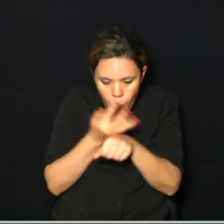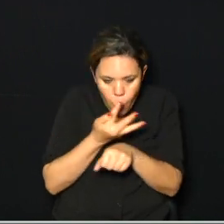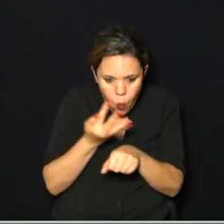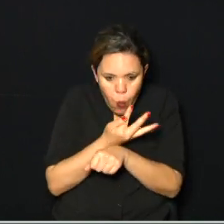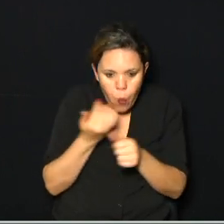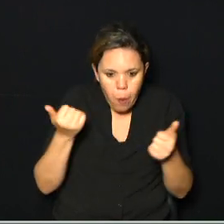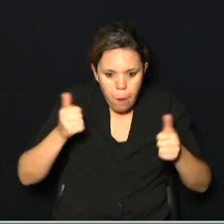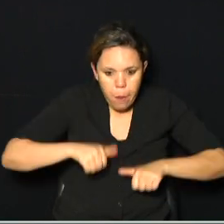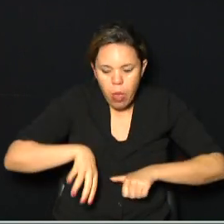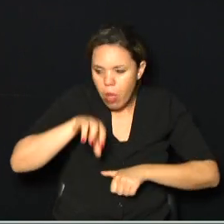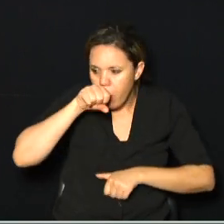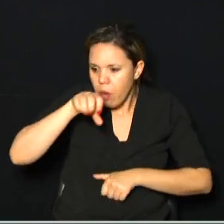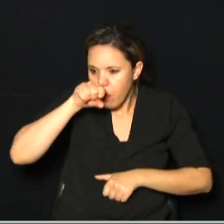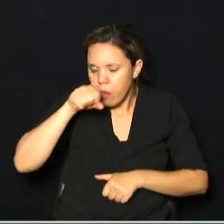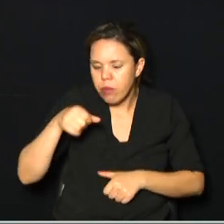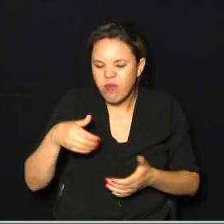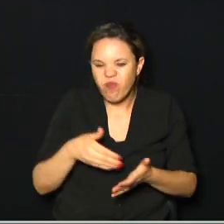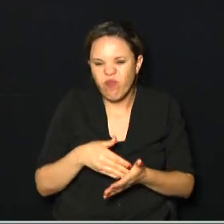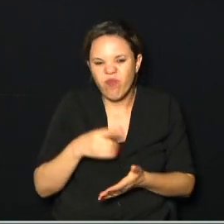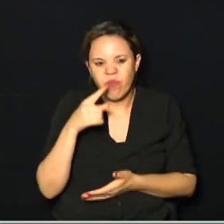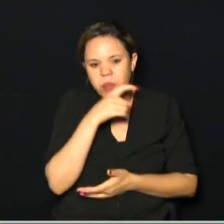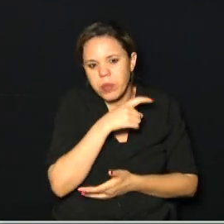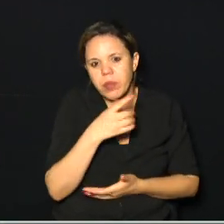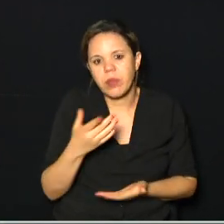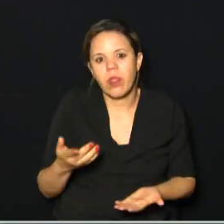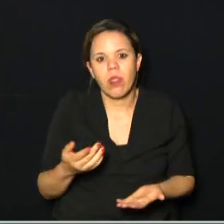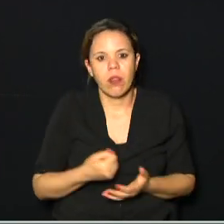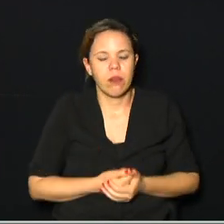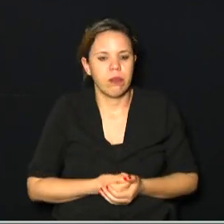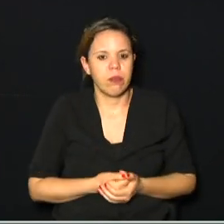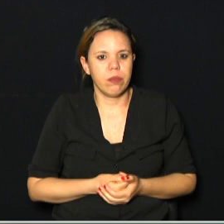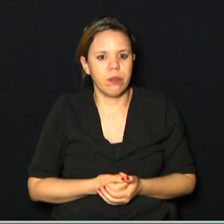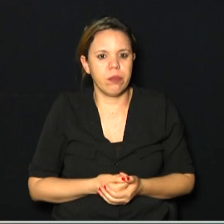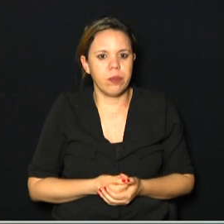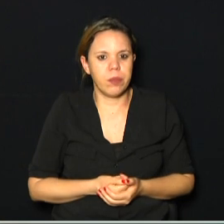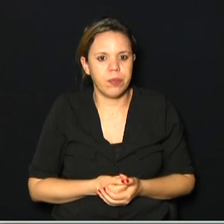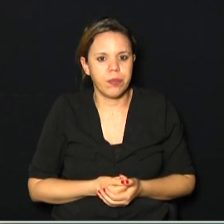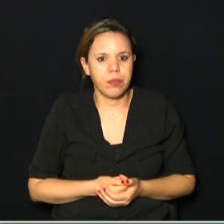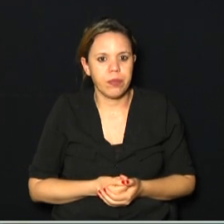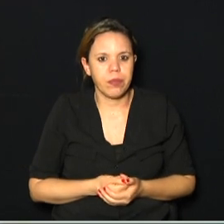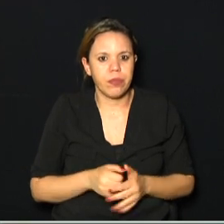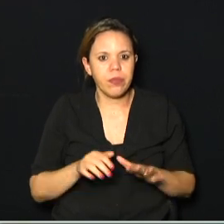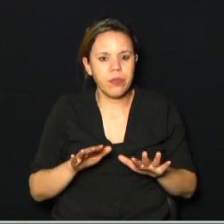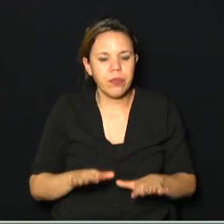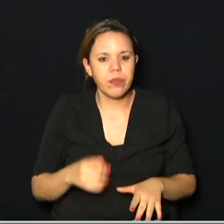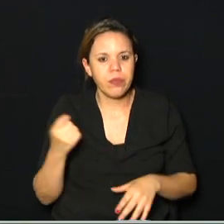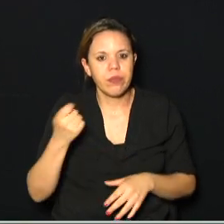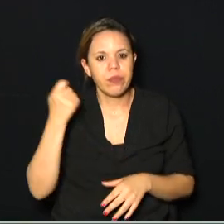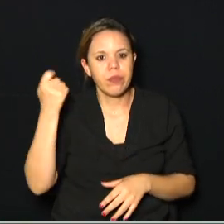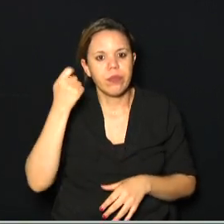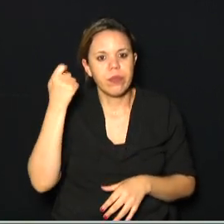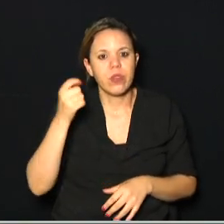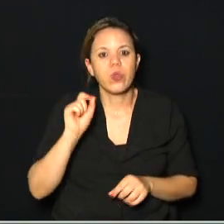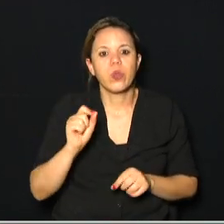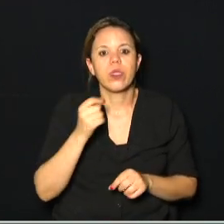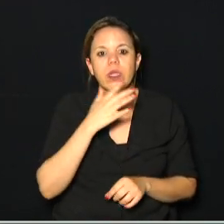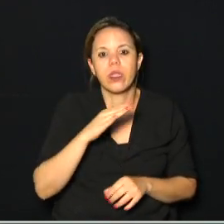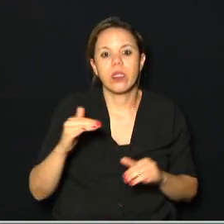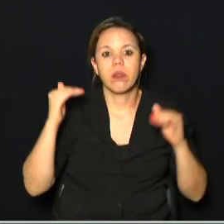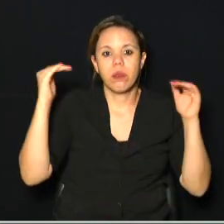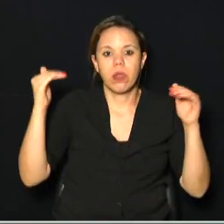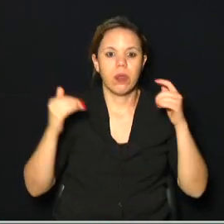né, o quadro respiratório dele. Então, eles tendem a ficar bem mais graves do que crianças maiores